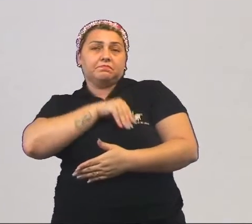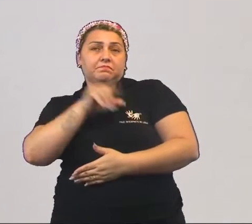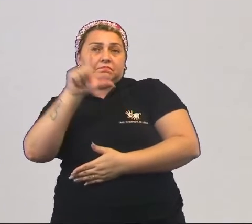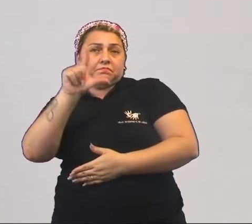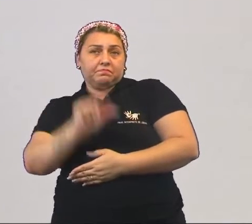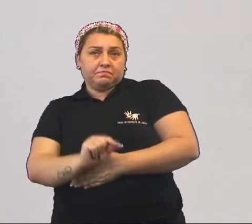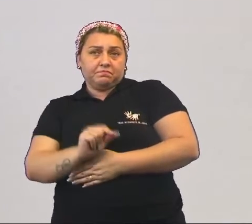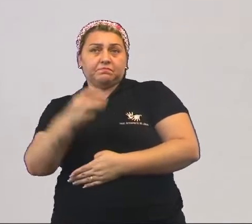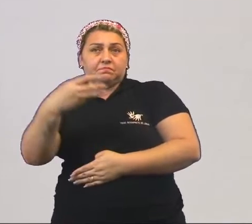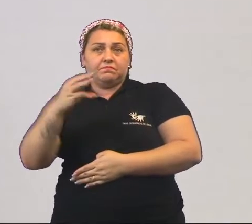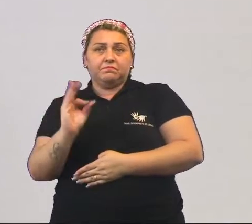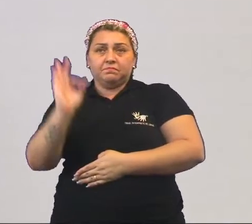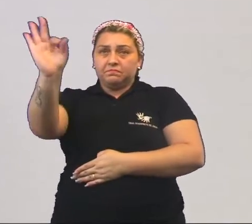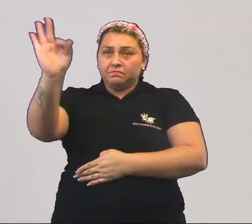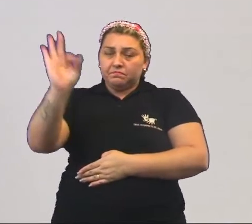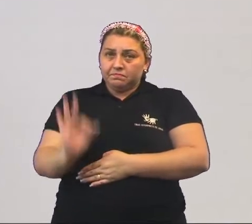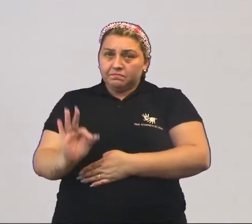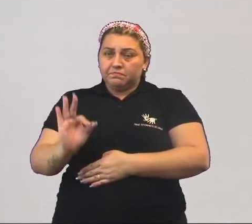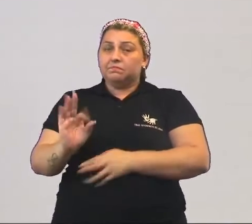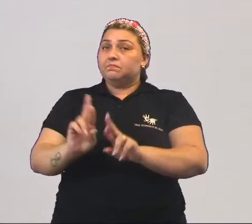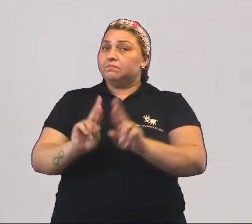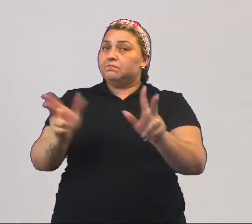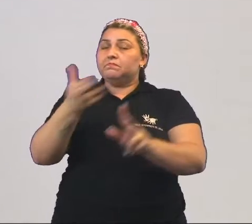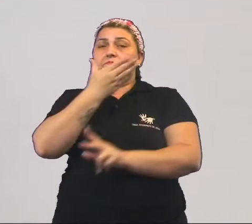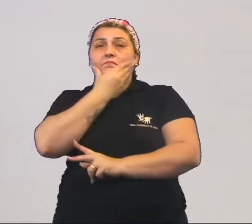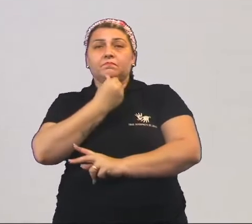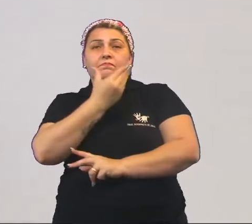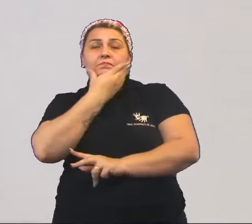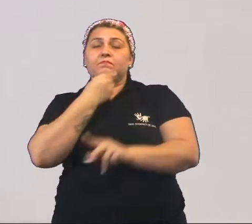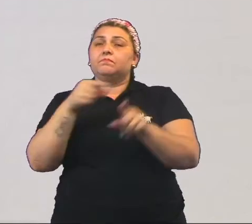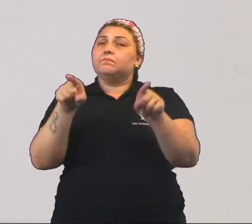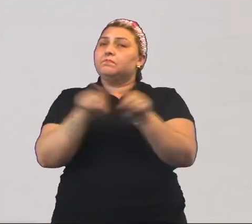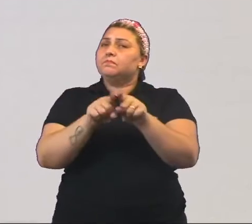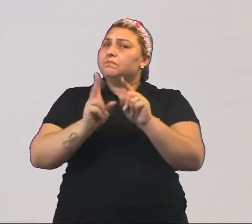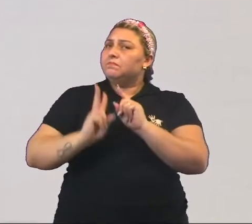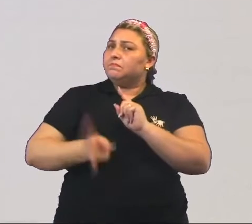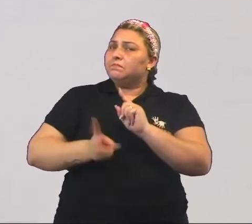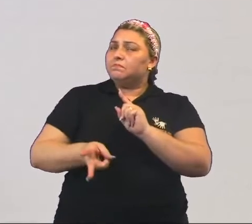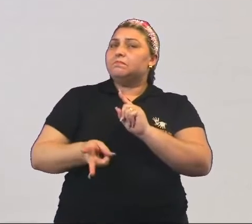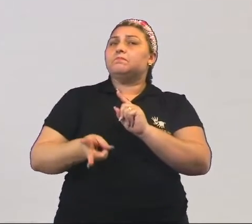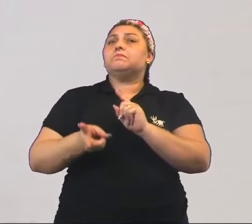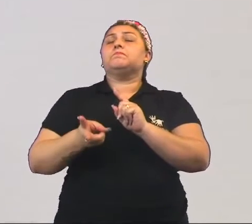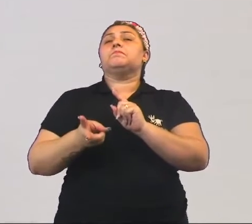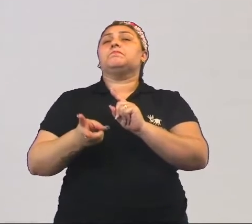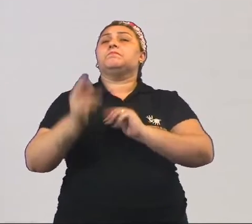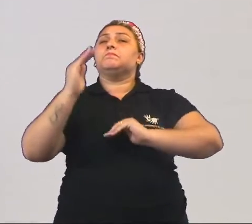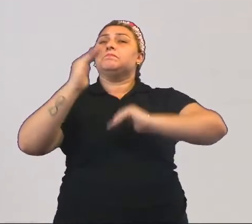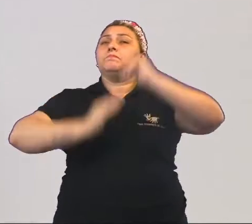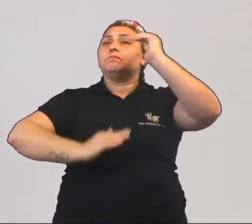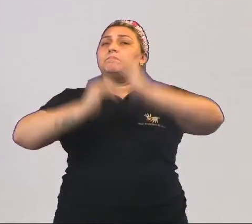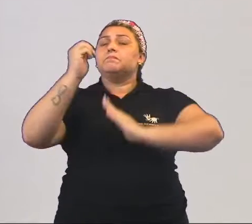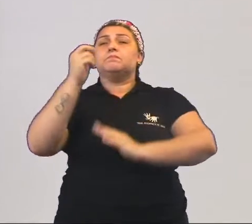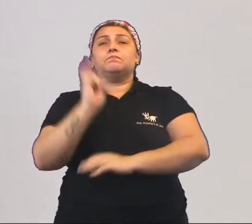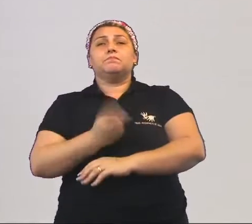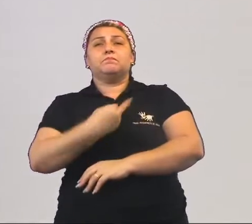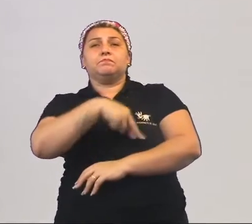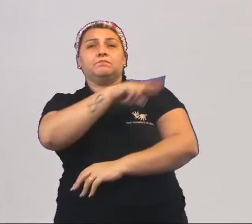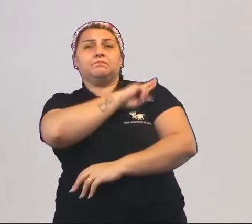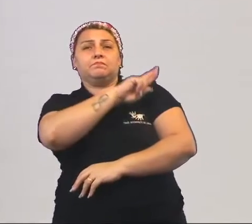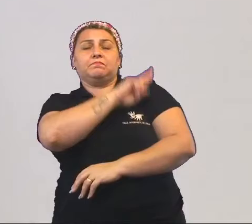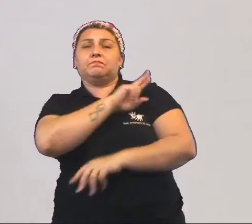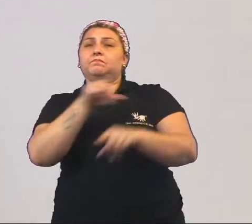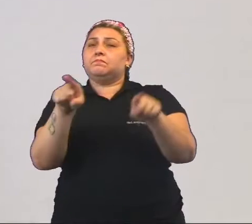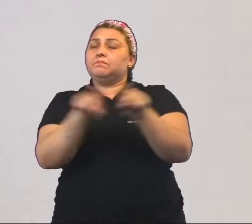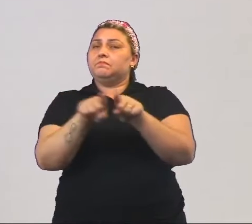de até 30%, mesmo que ela exerça os mesmos cargos, com as mesmas responsabilidades e as